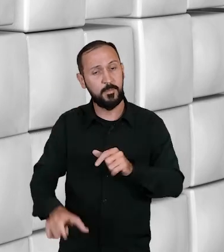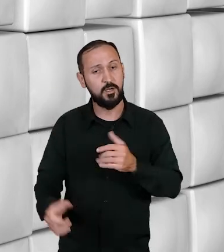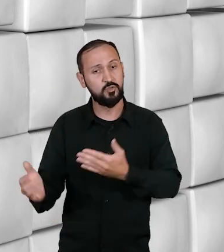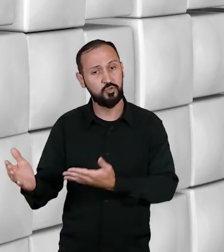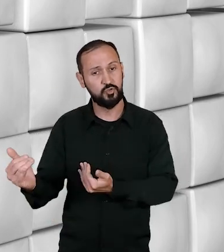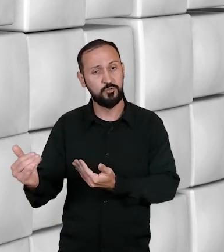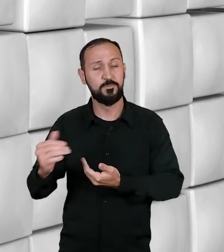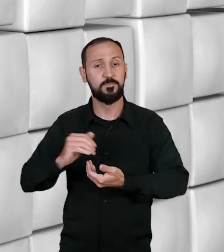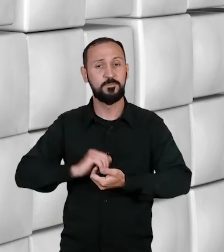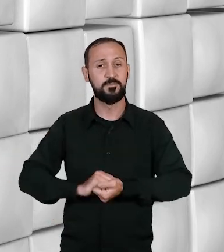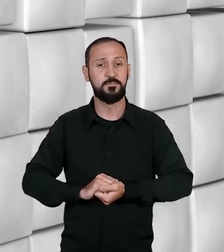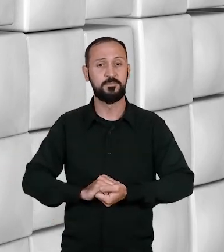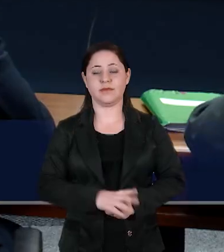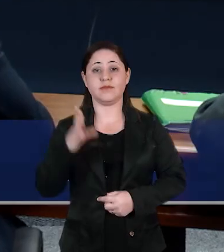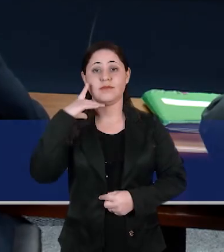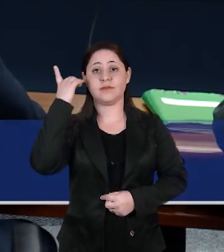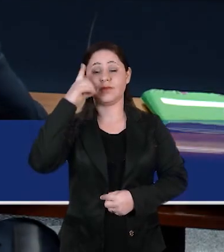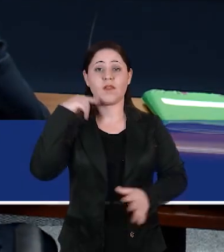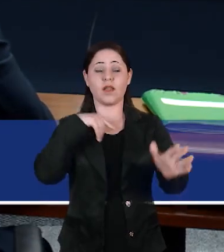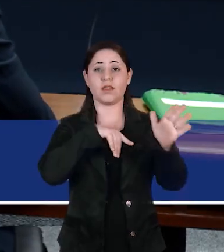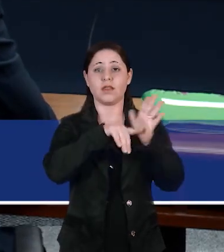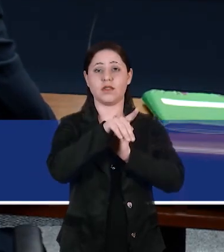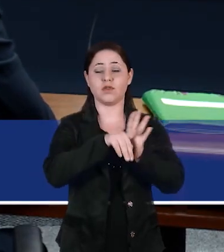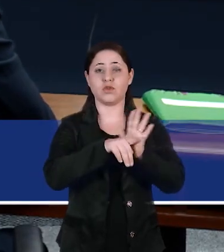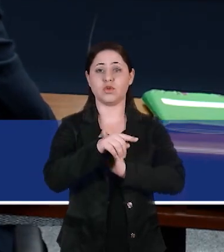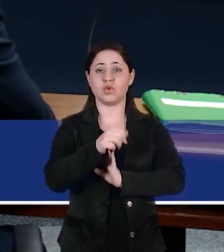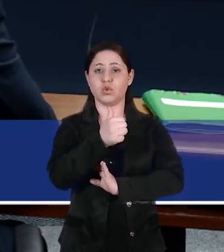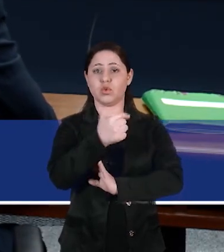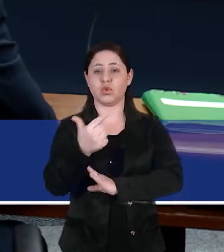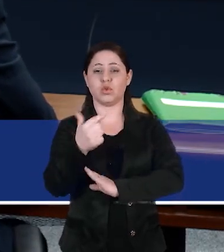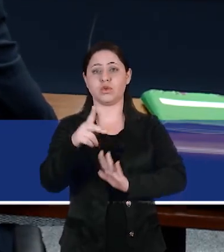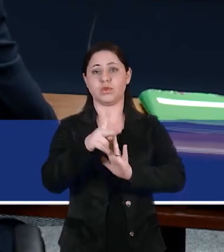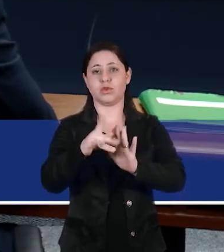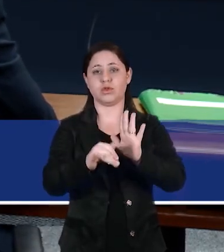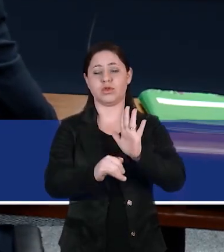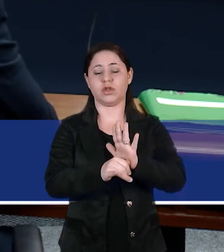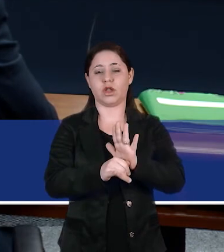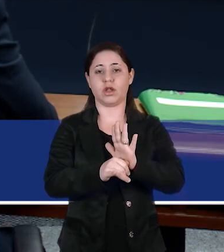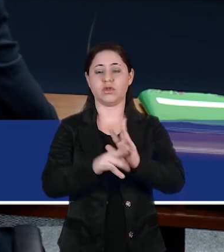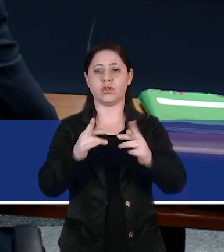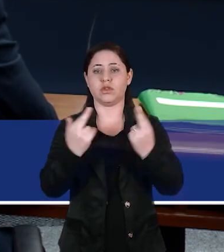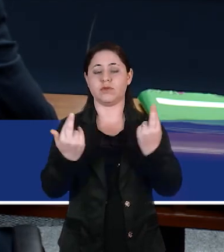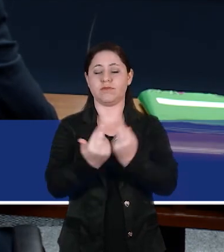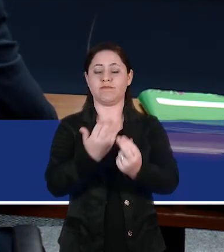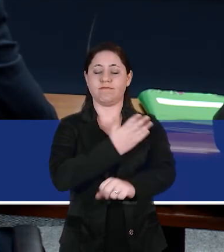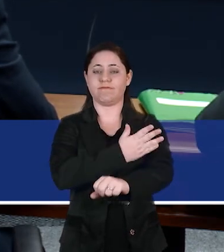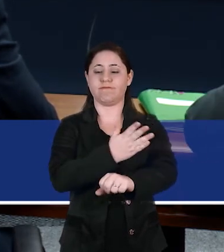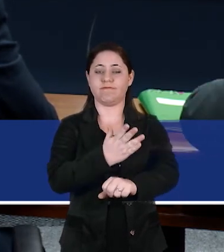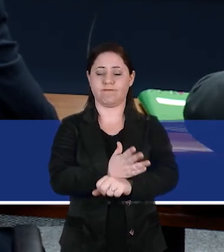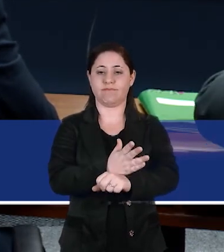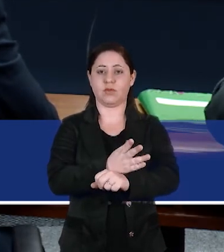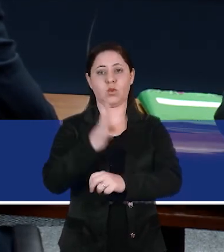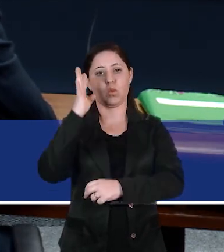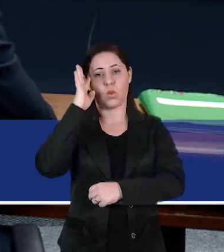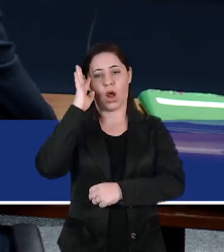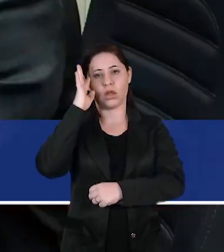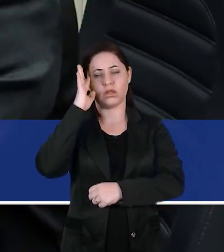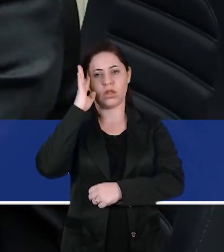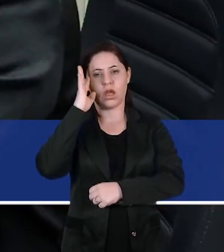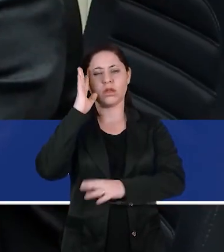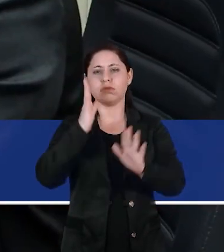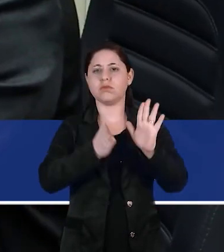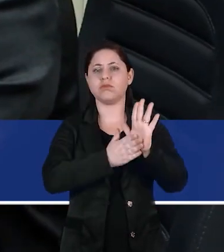para Adolescentes. Os deputados analisaram 12 projetos durante a reunião dessa